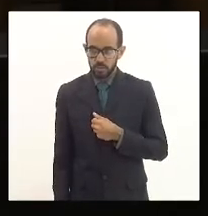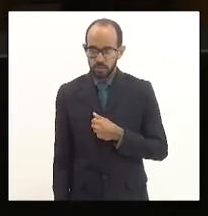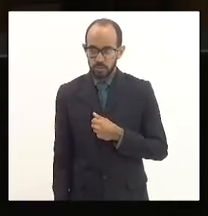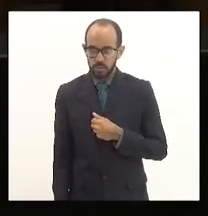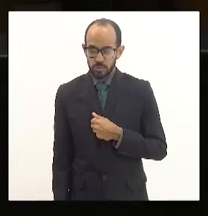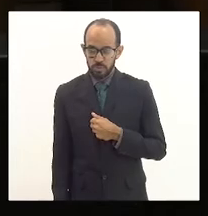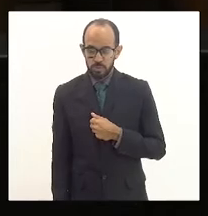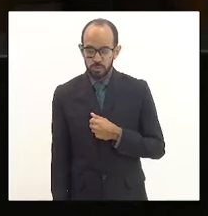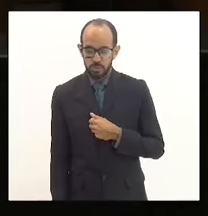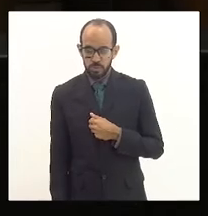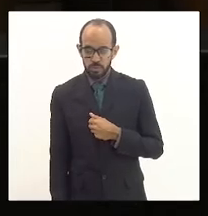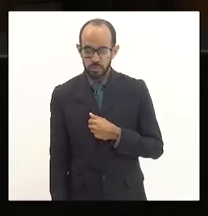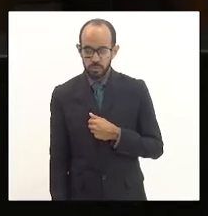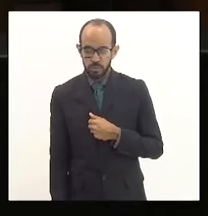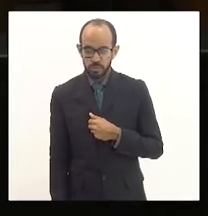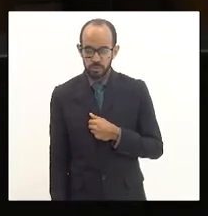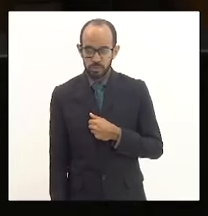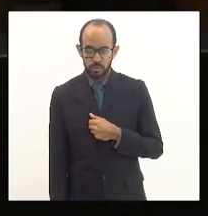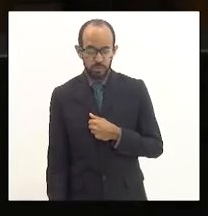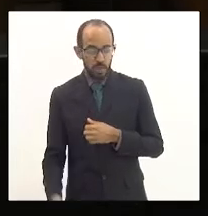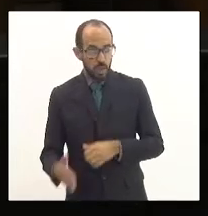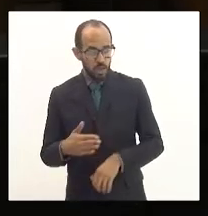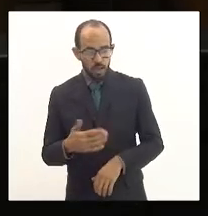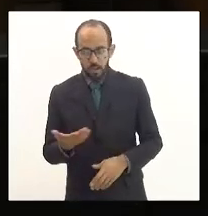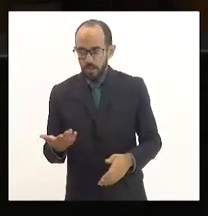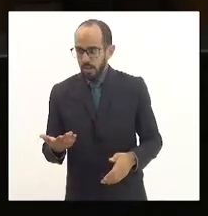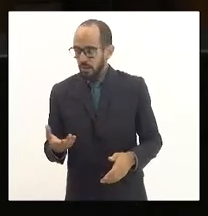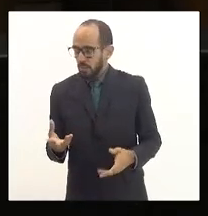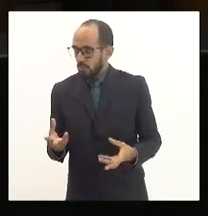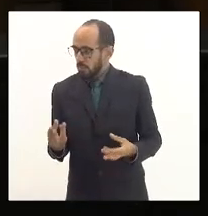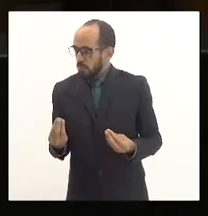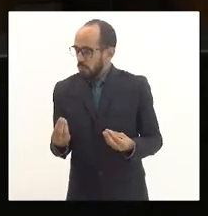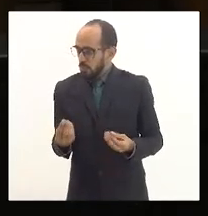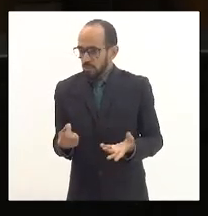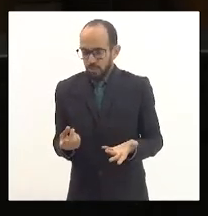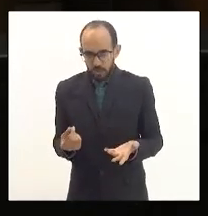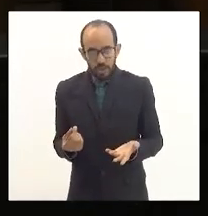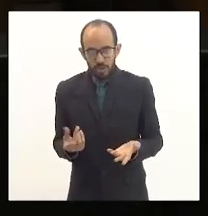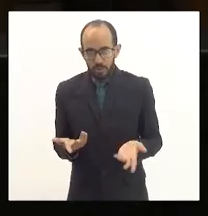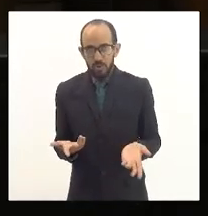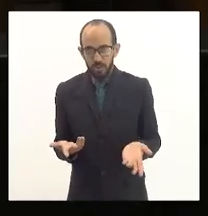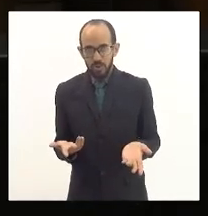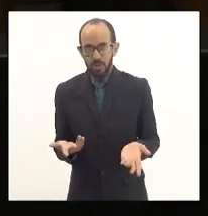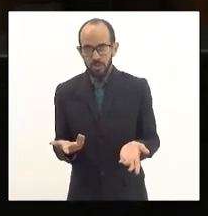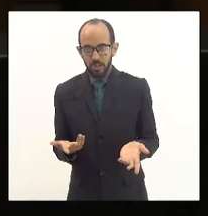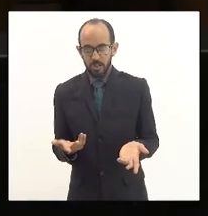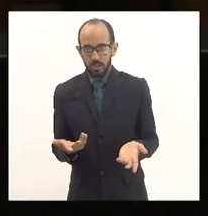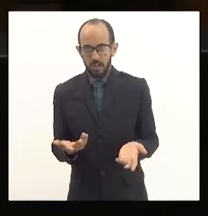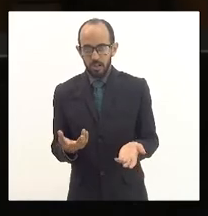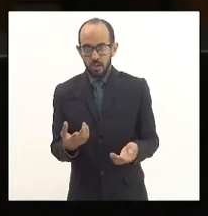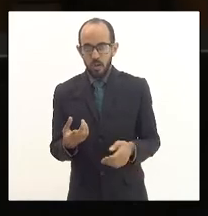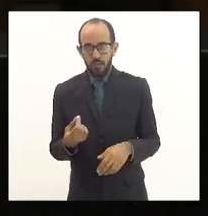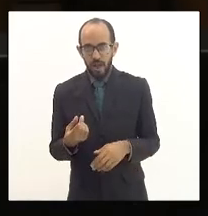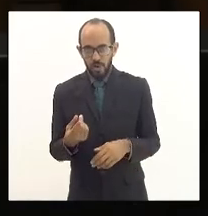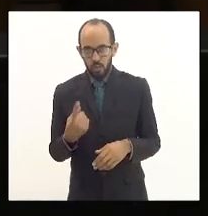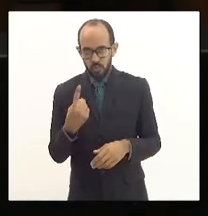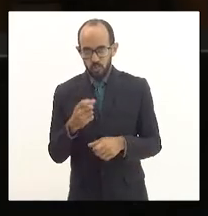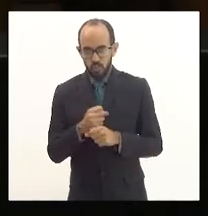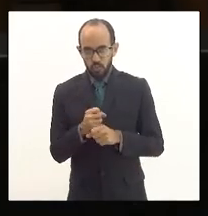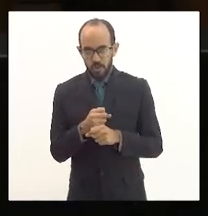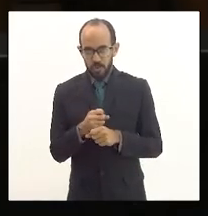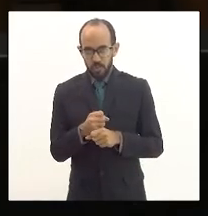Olá pessoal é muito dinheiro e o valor anual desse contrato